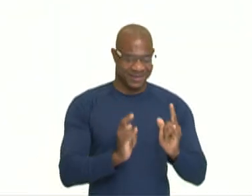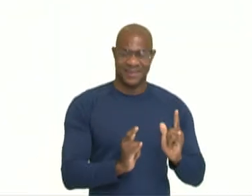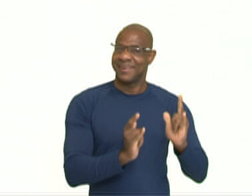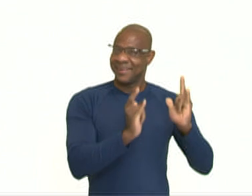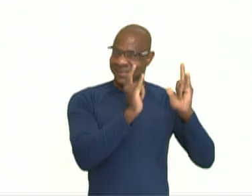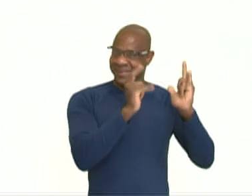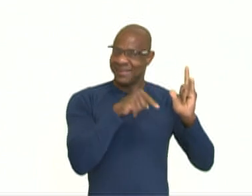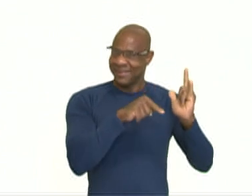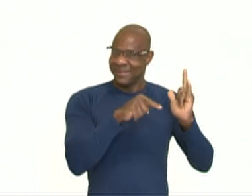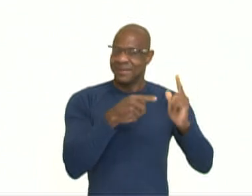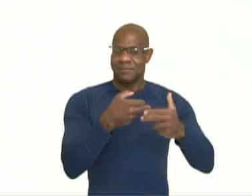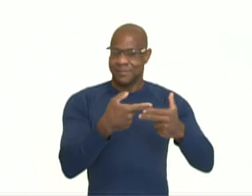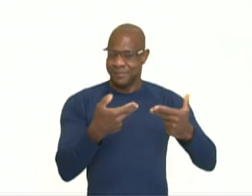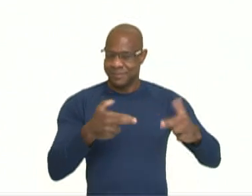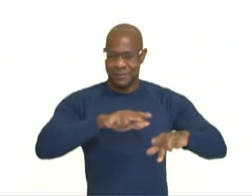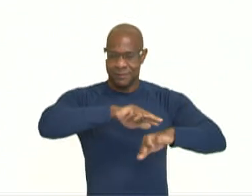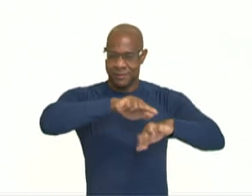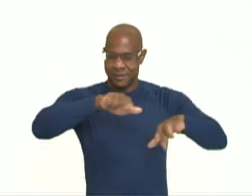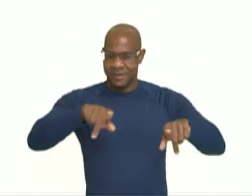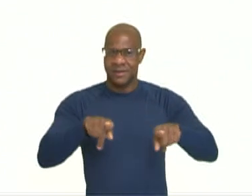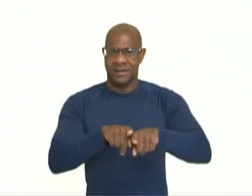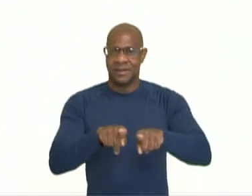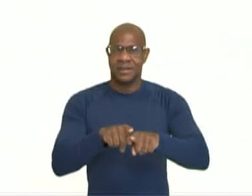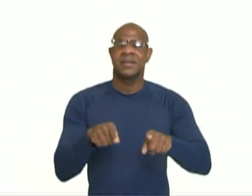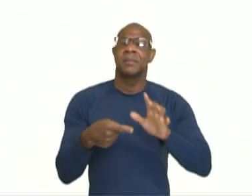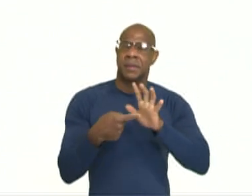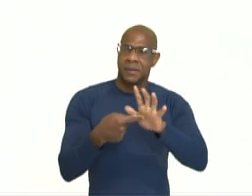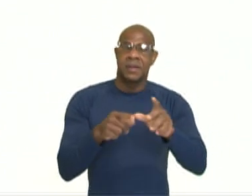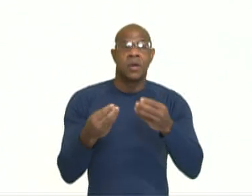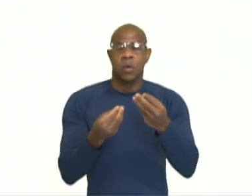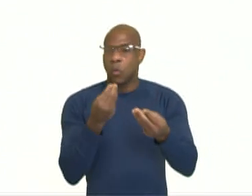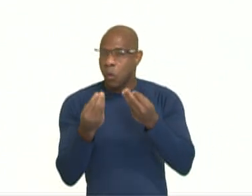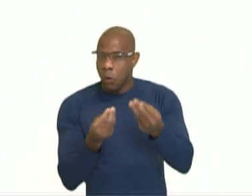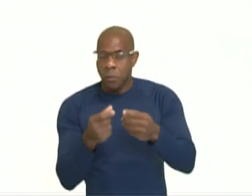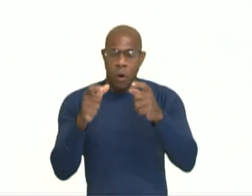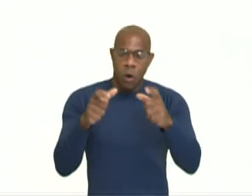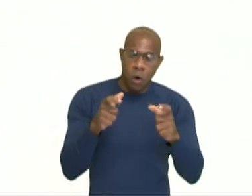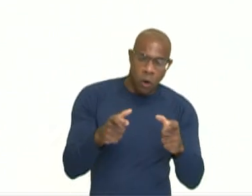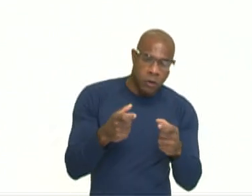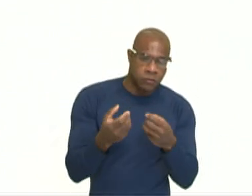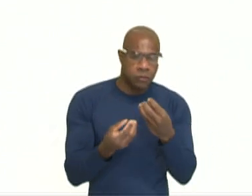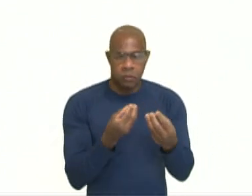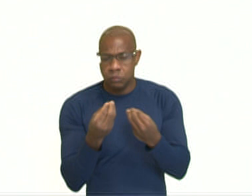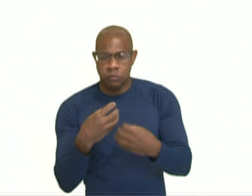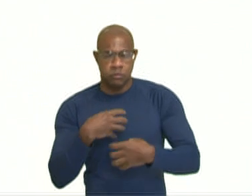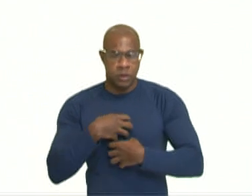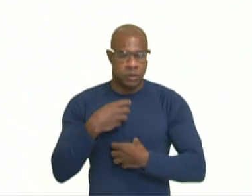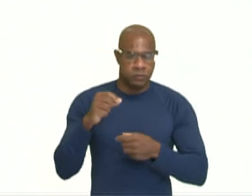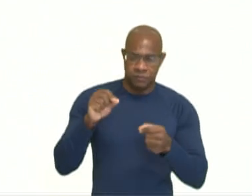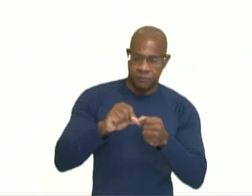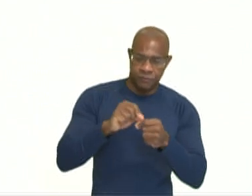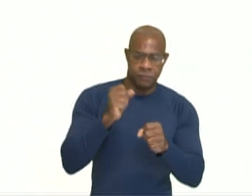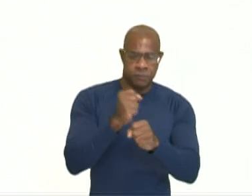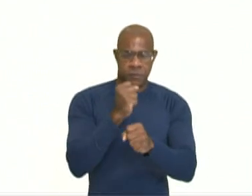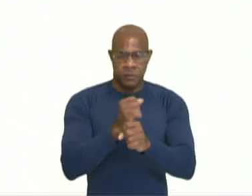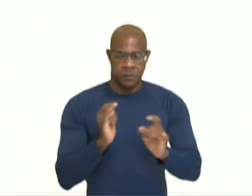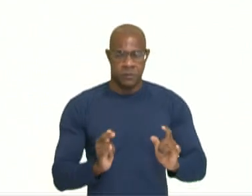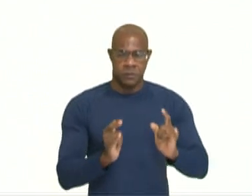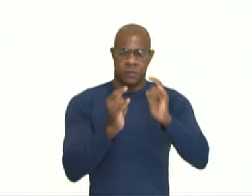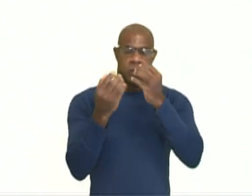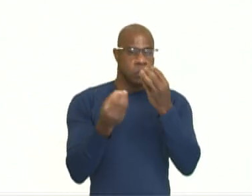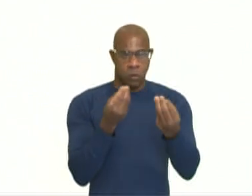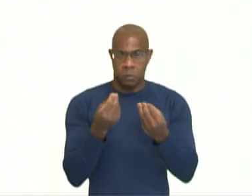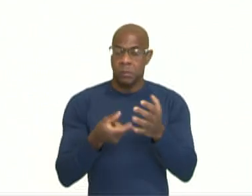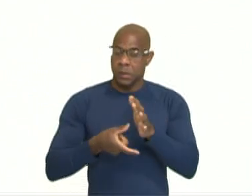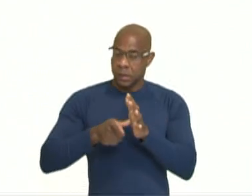para estruturar a construção de prédios, identificar como, onde, de que forma os prédios devem ser literalmente